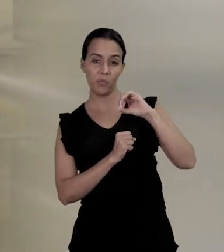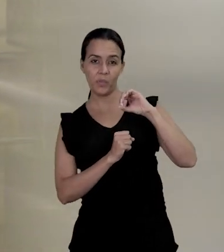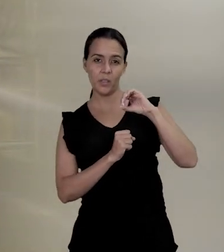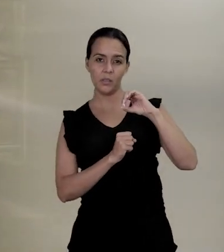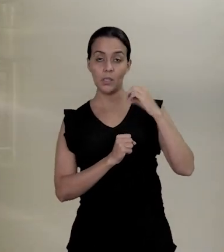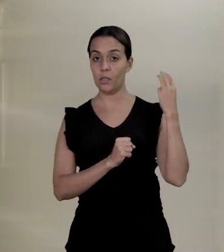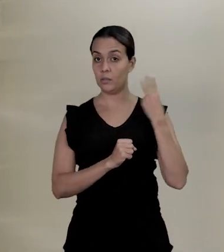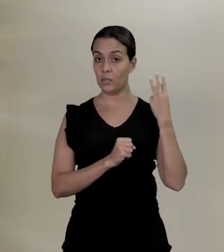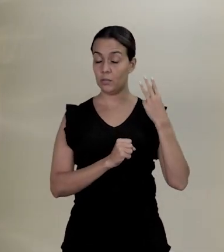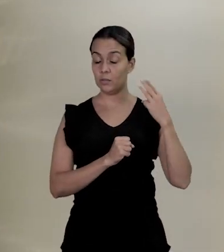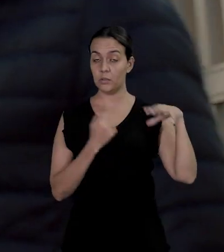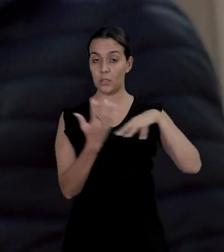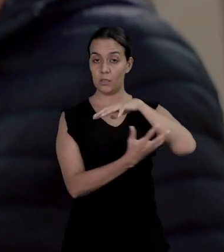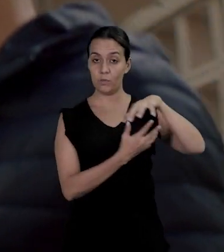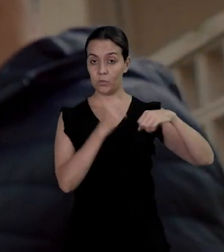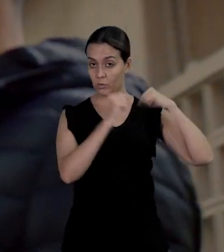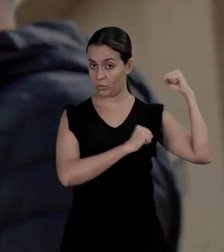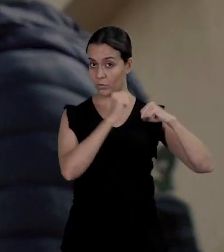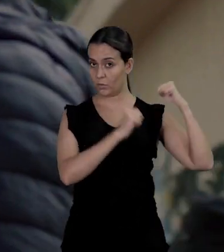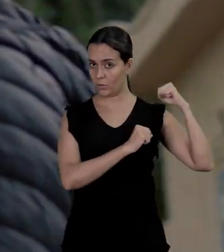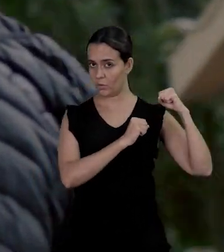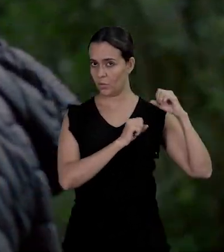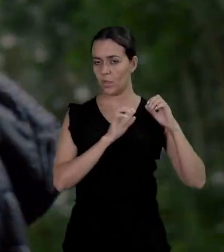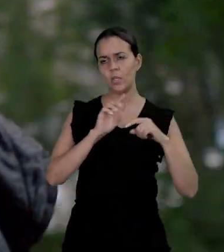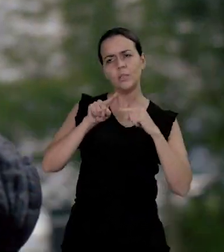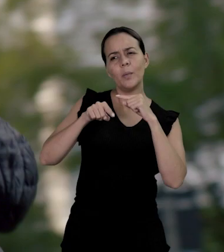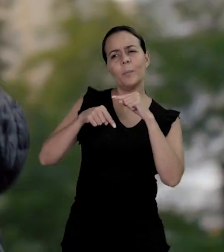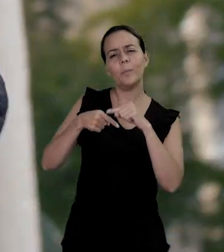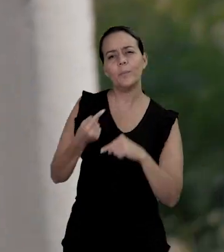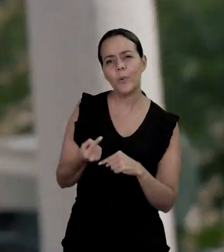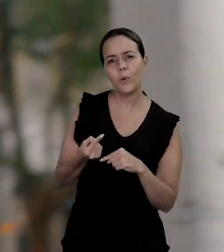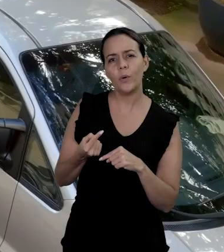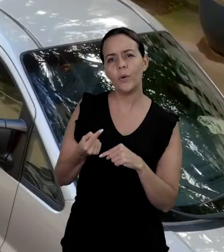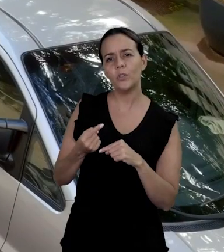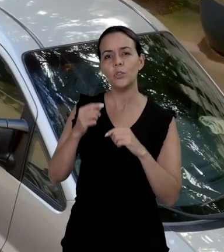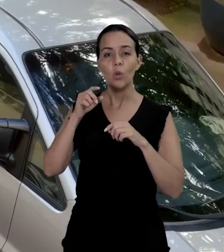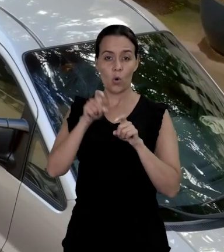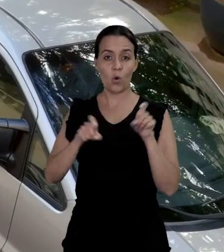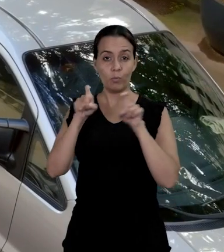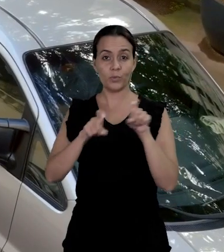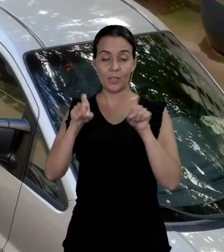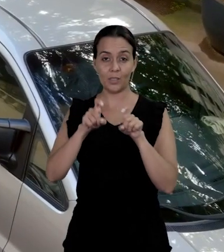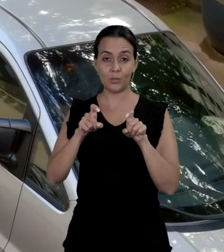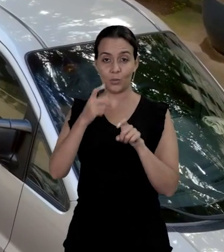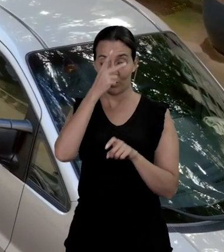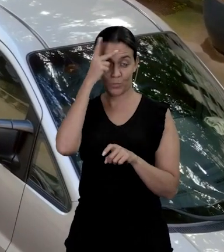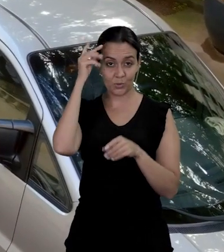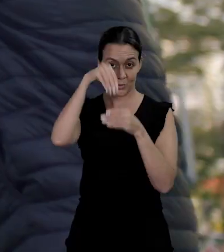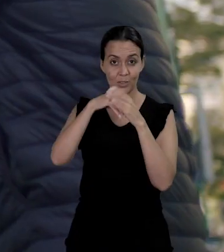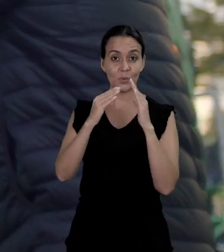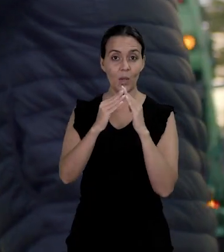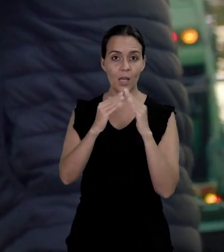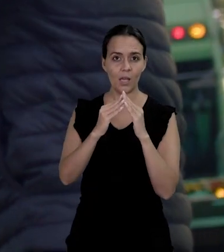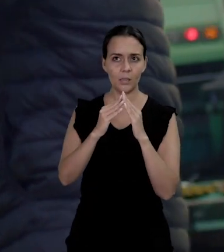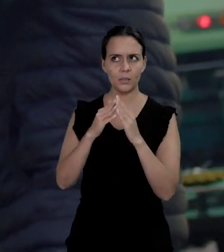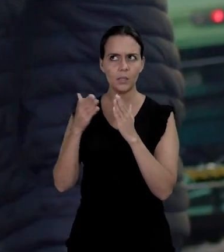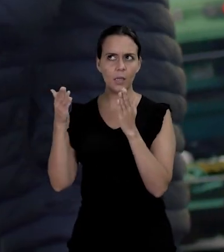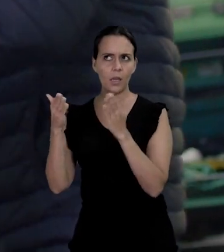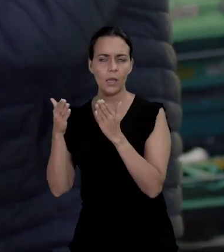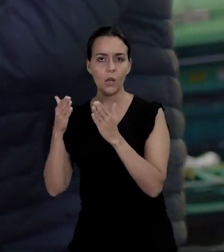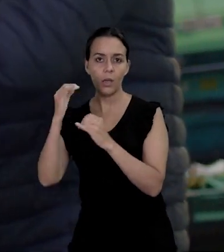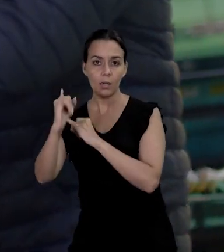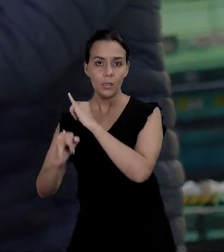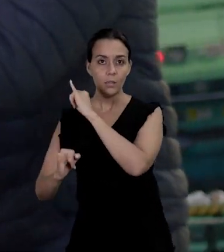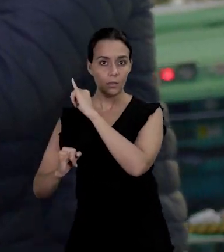anos 90 acontece a internet. Então agora, só para vocês terem uma ideia, entre o ano 2000 e agora nossa vida já mudou completamente.